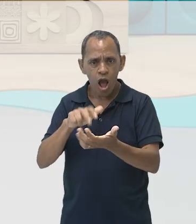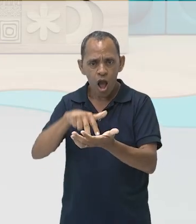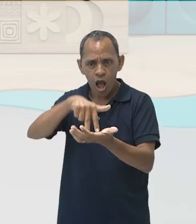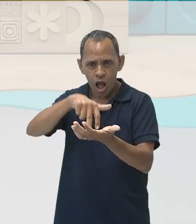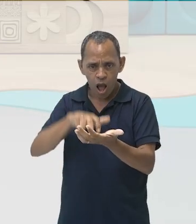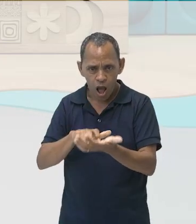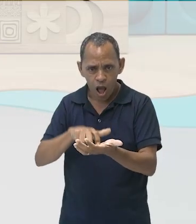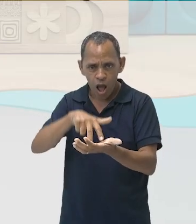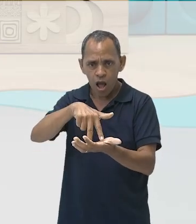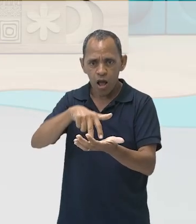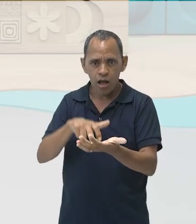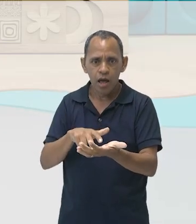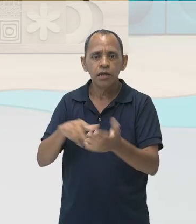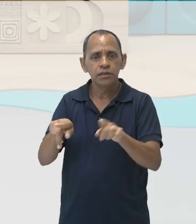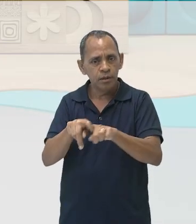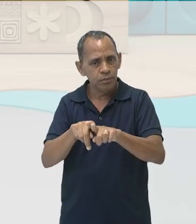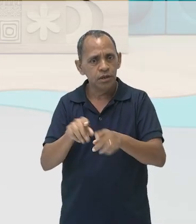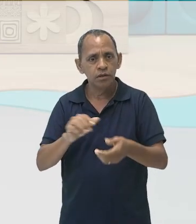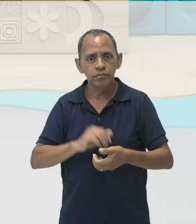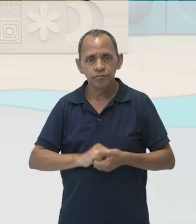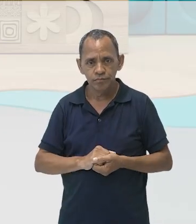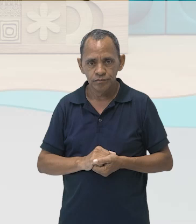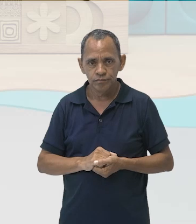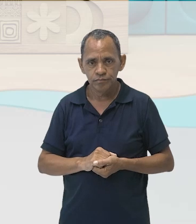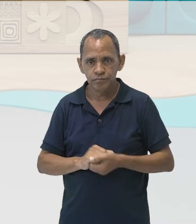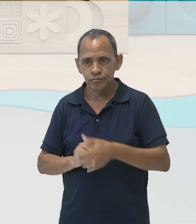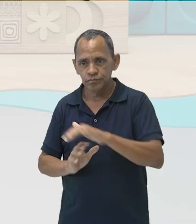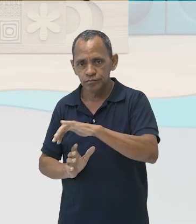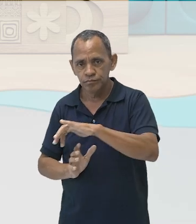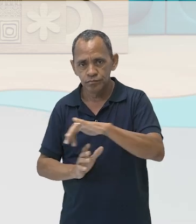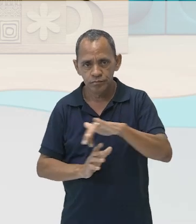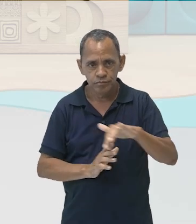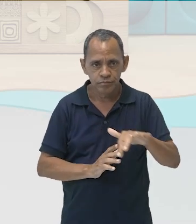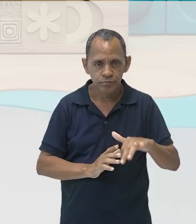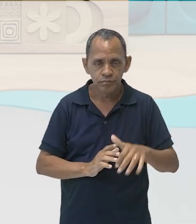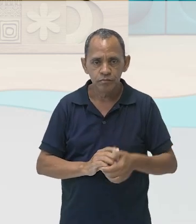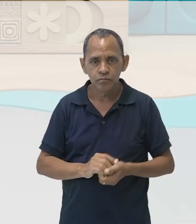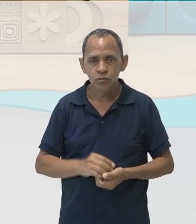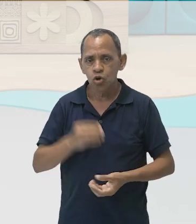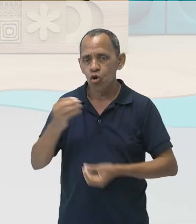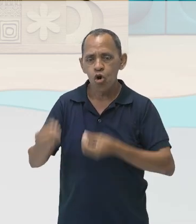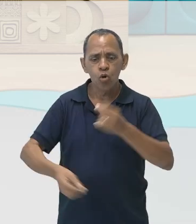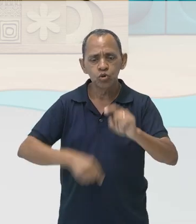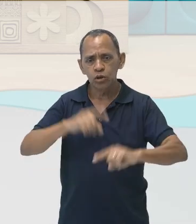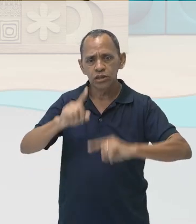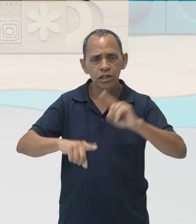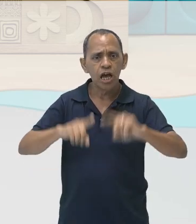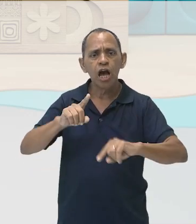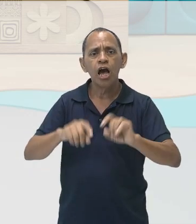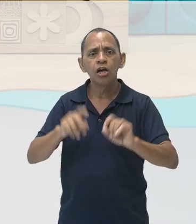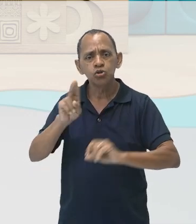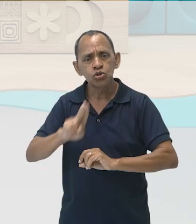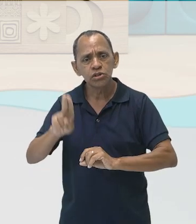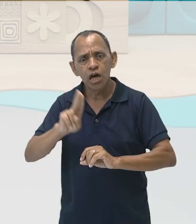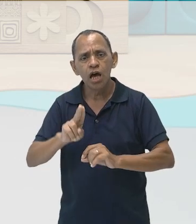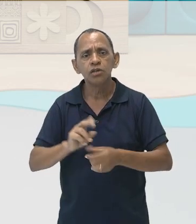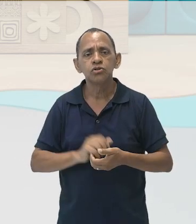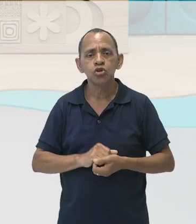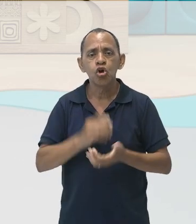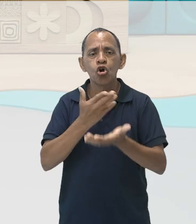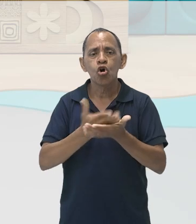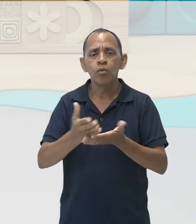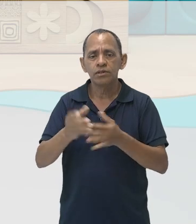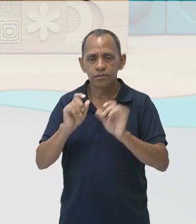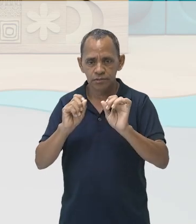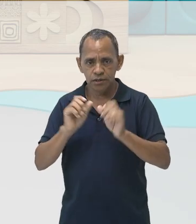de ginástica, ok? Agora, falando sobre esses elementos que são utilizados numa sessão de ginástica localizada, nós começamos